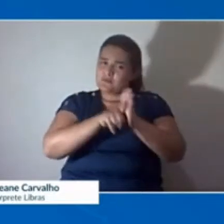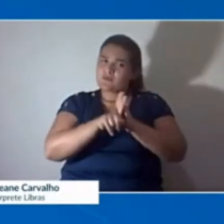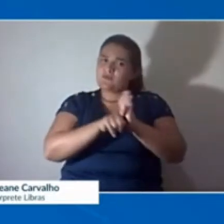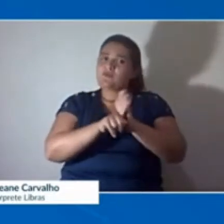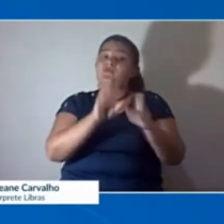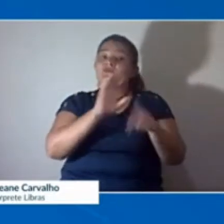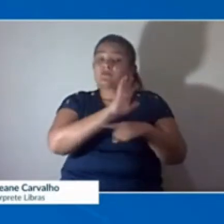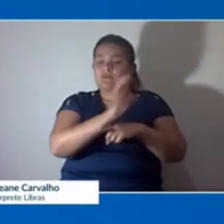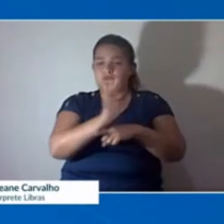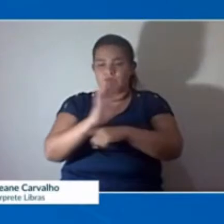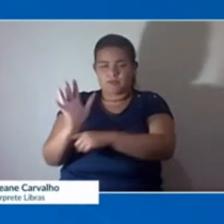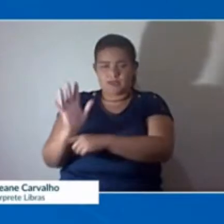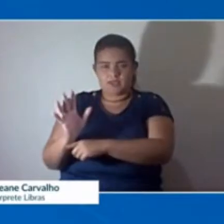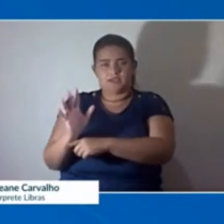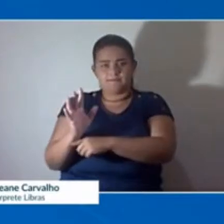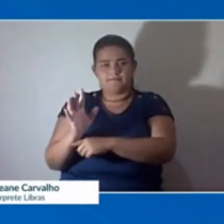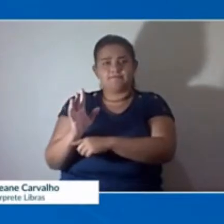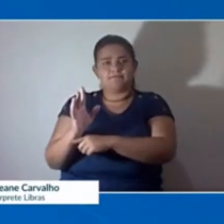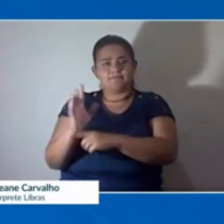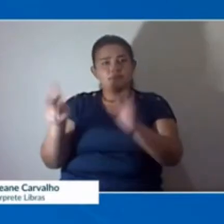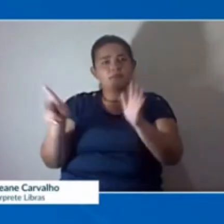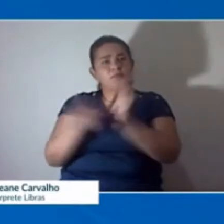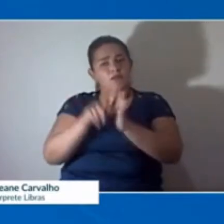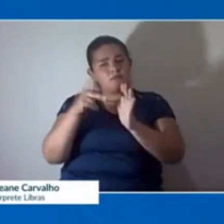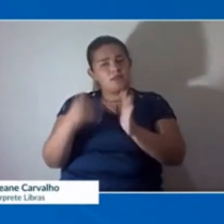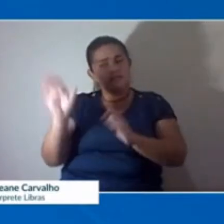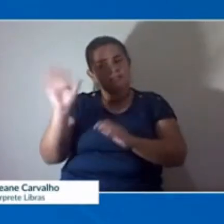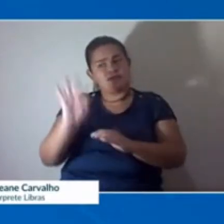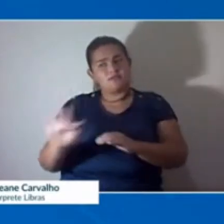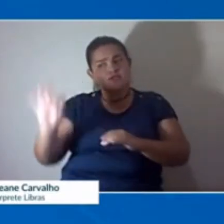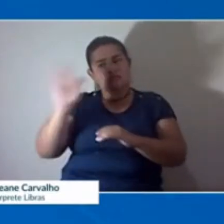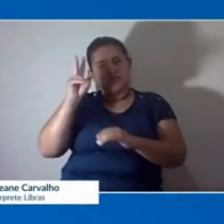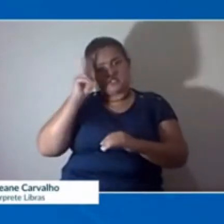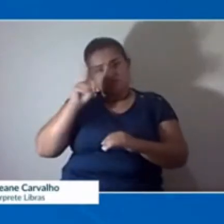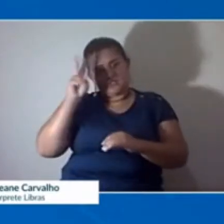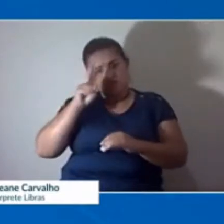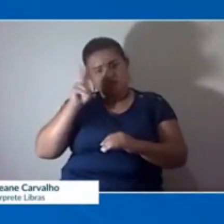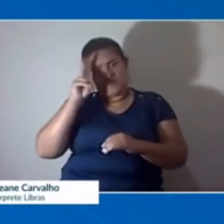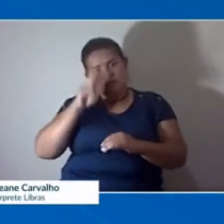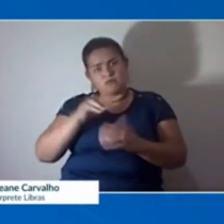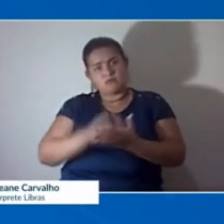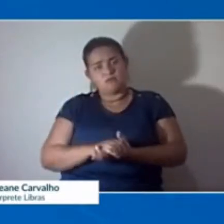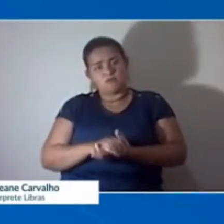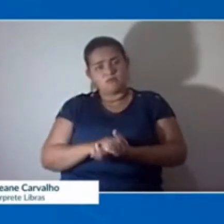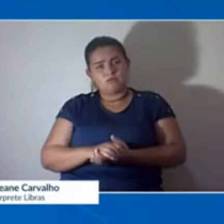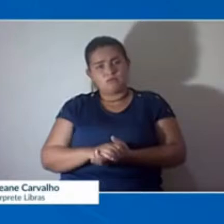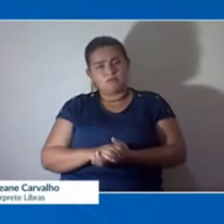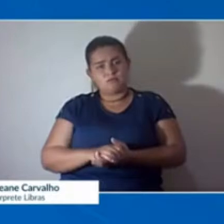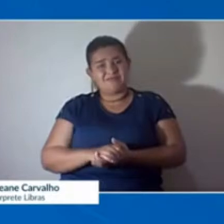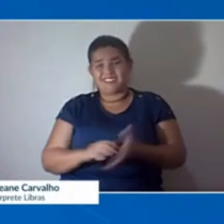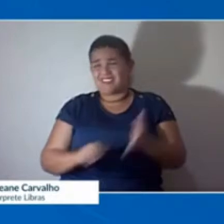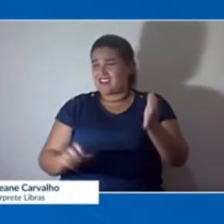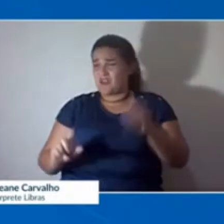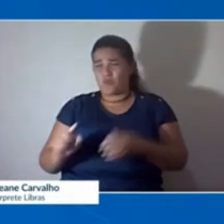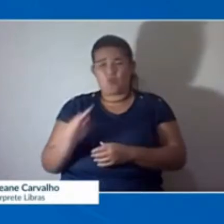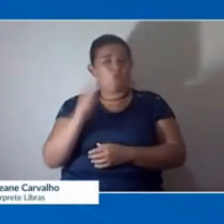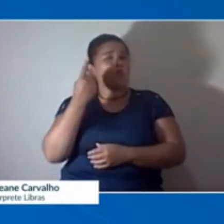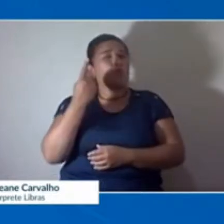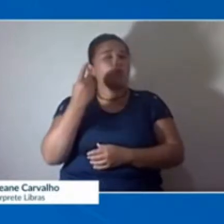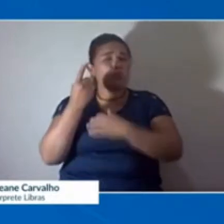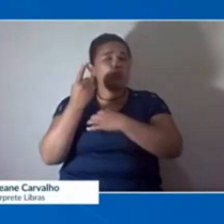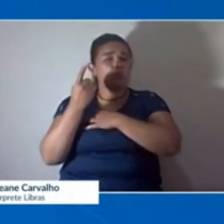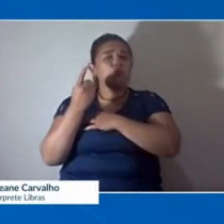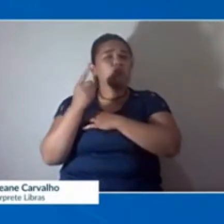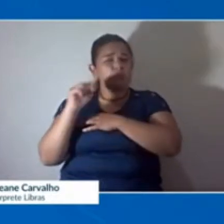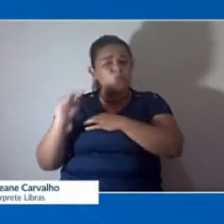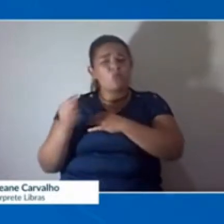está sediado na Faculdade de História, tem um estímulo da Faculdade de História, é o único, até o ano passado, o único